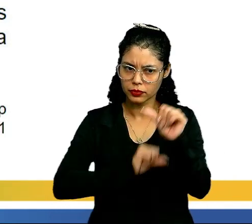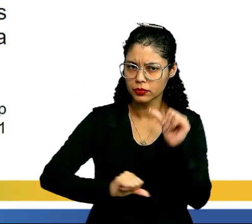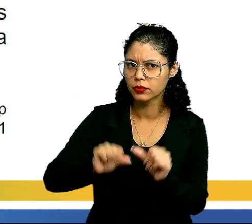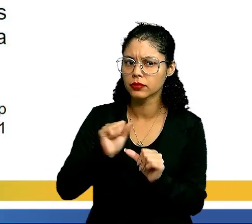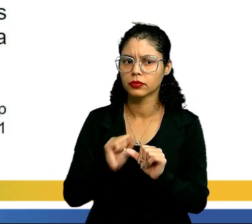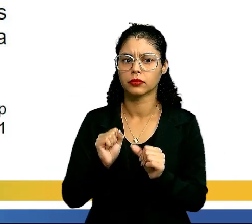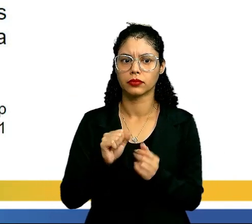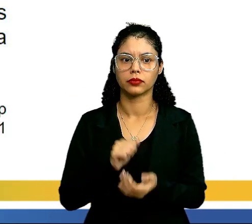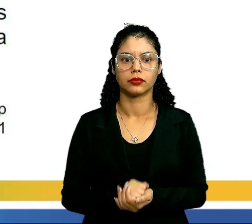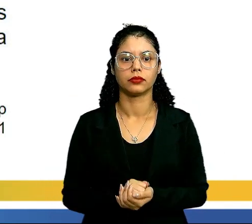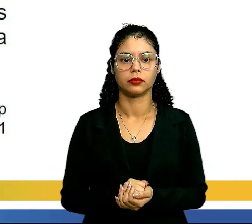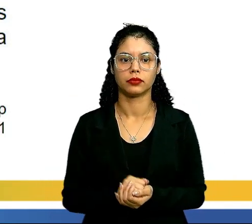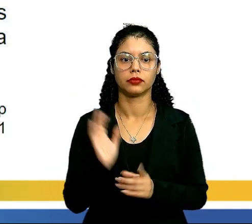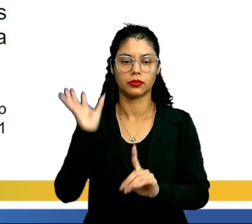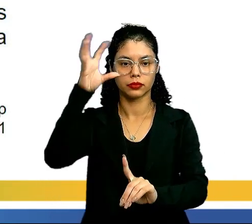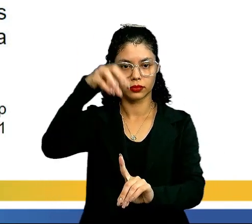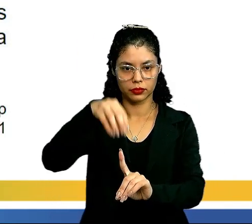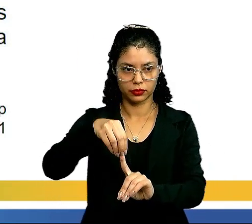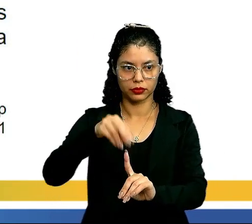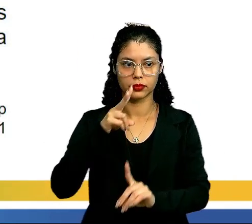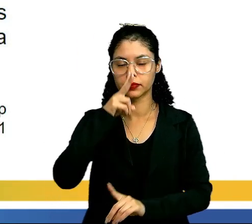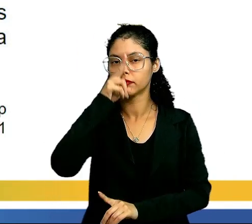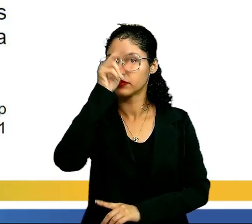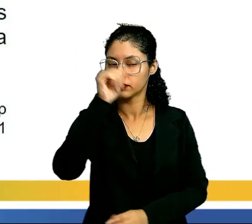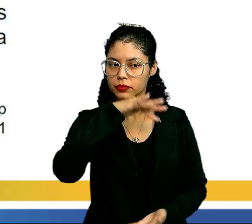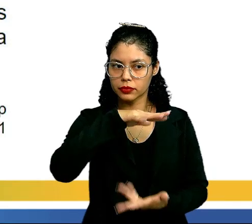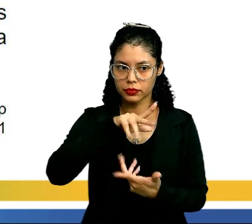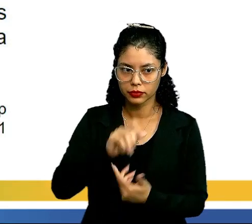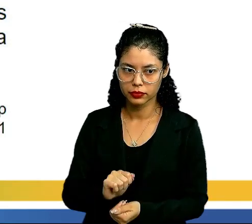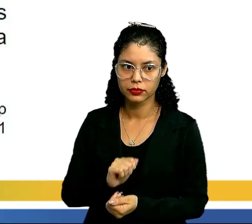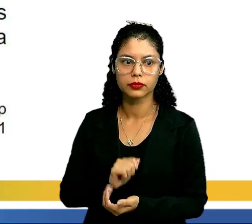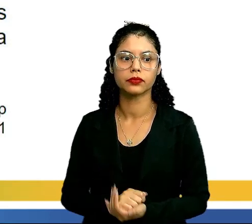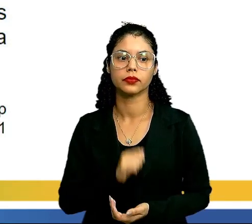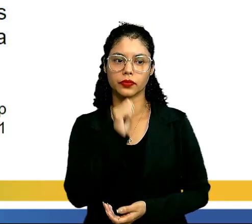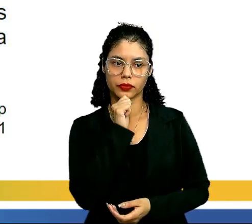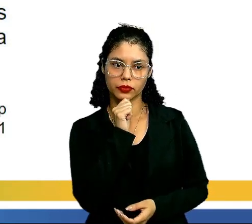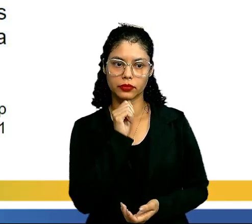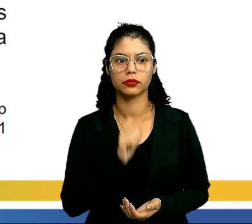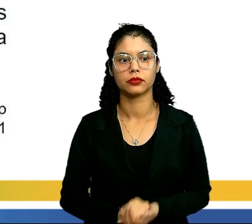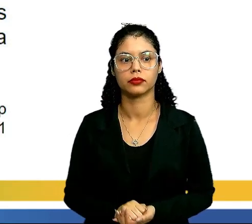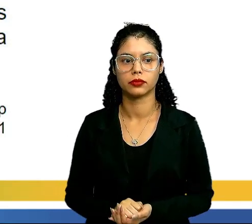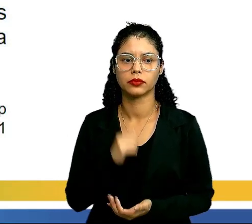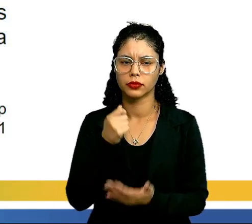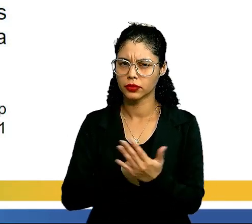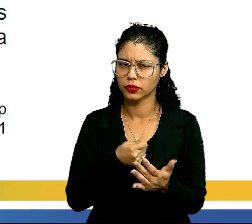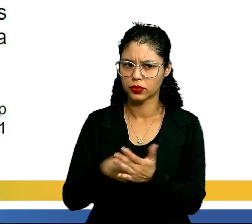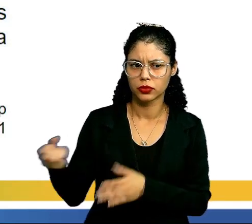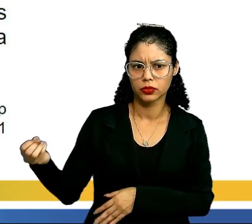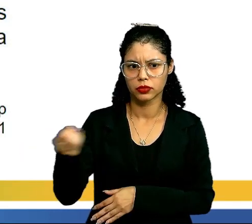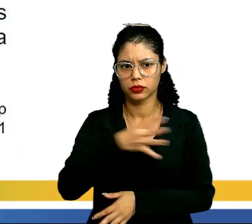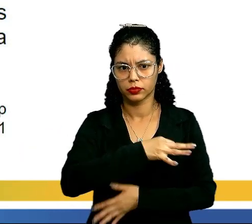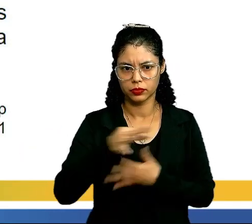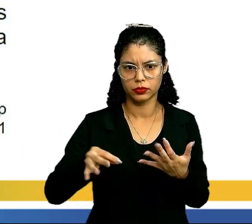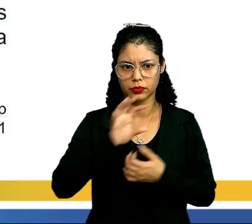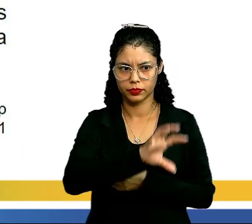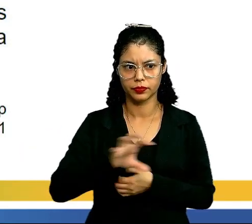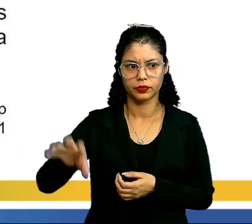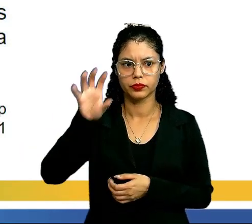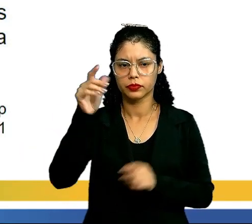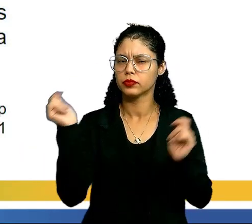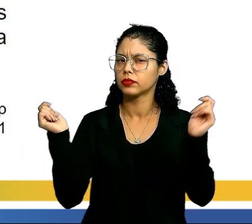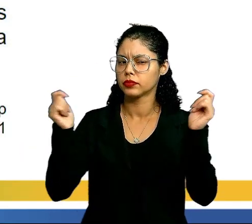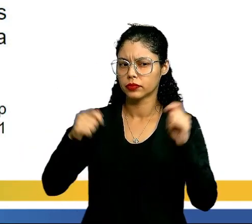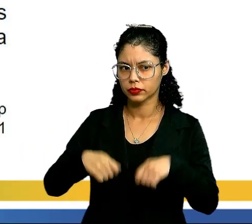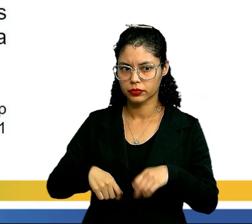radical modificação na distribuição dos centros de poder mundial exigiu a adoção de novos tipos de